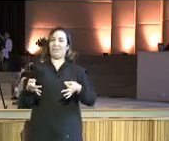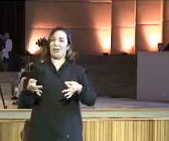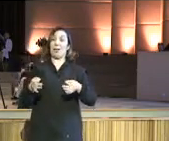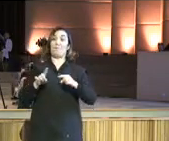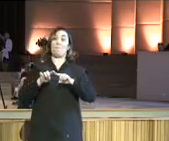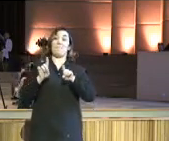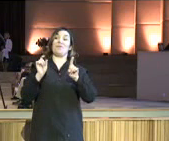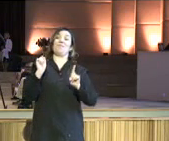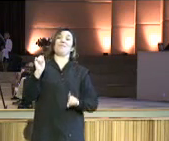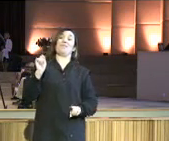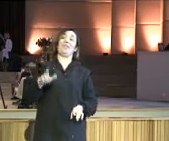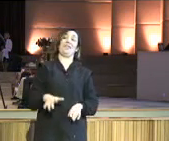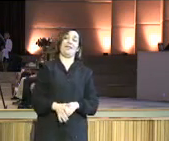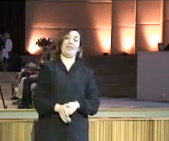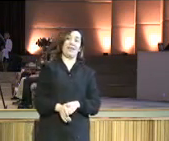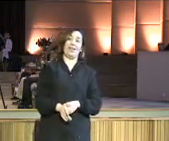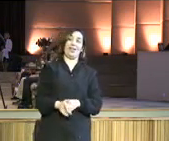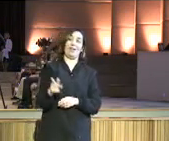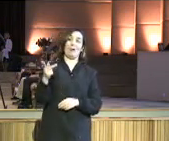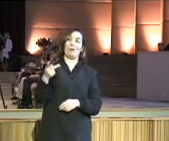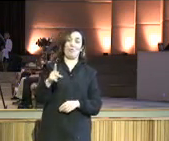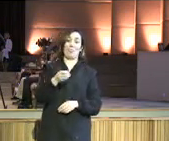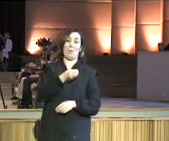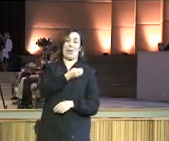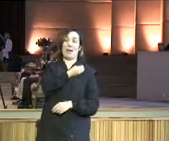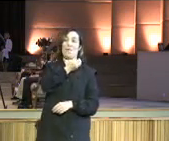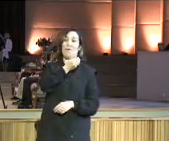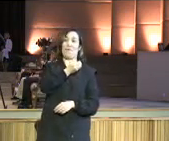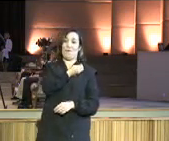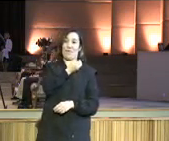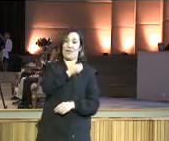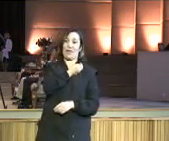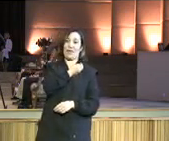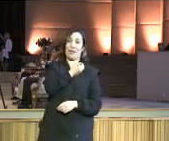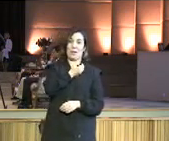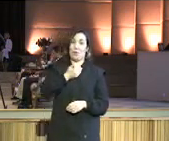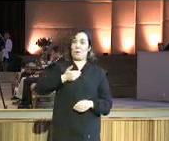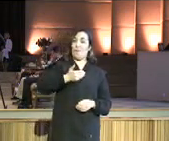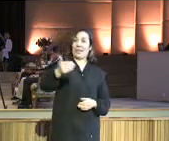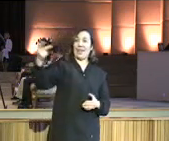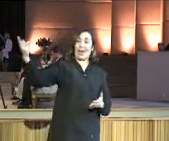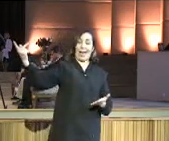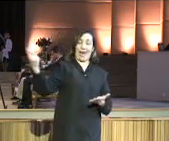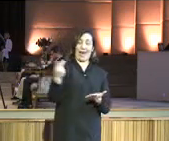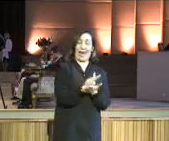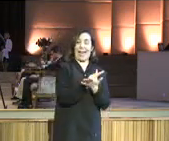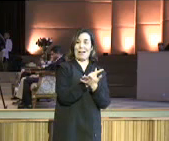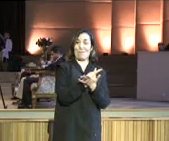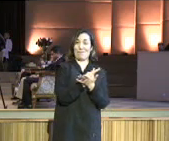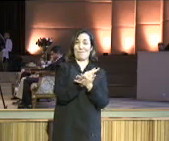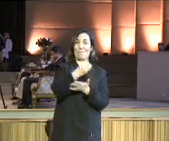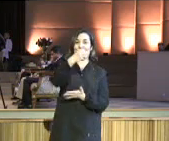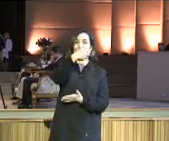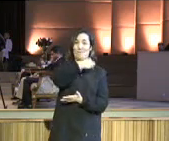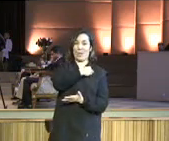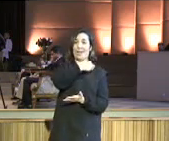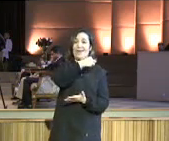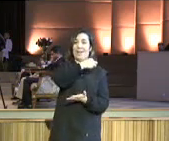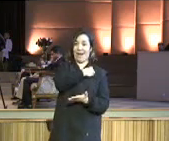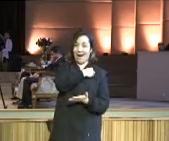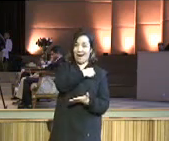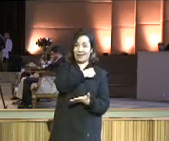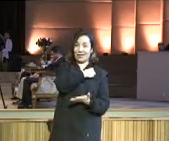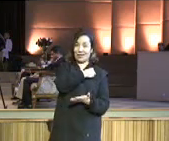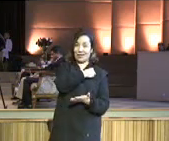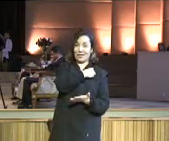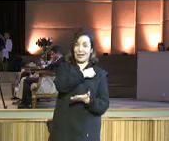na verdade, a sua única esperança sempre fora e continuaria sendo